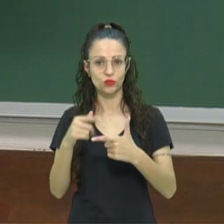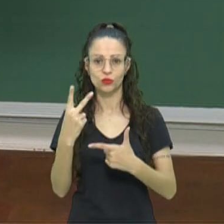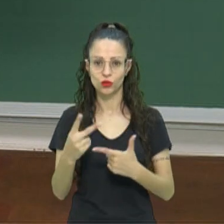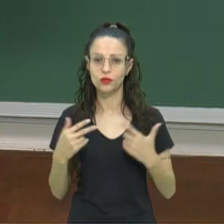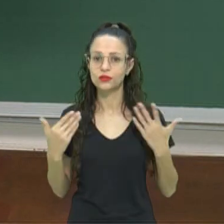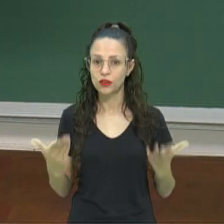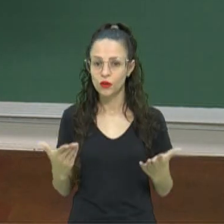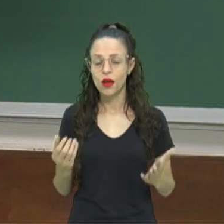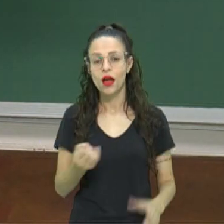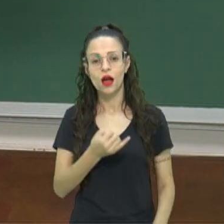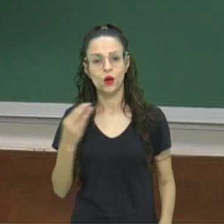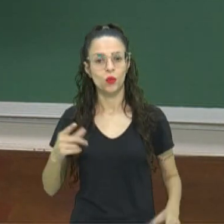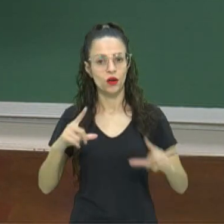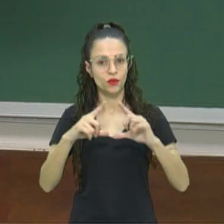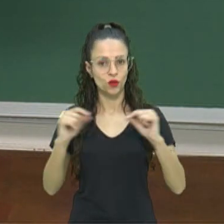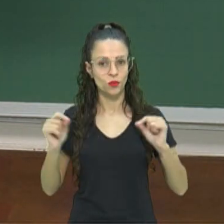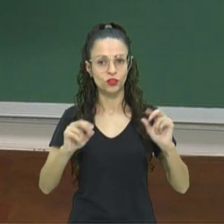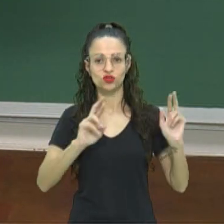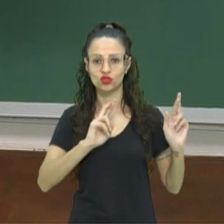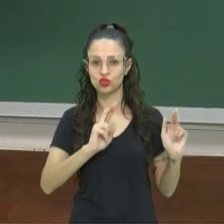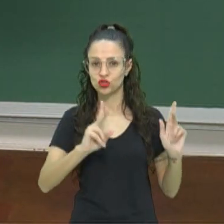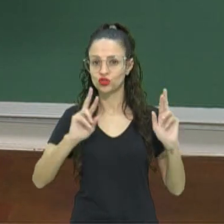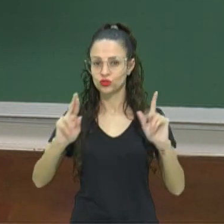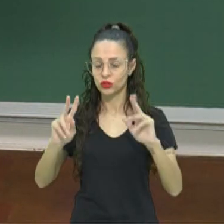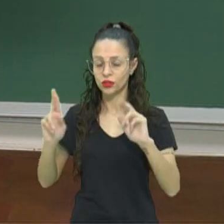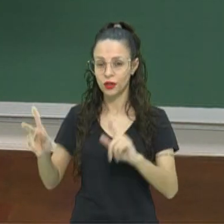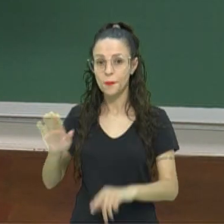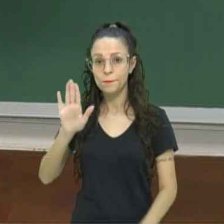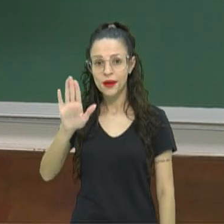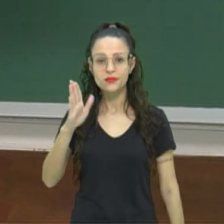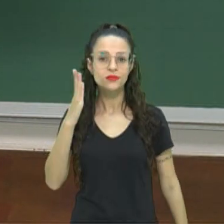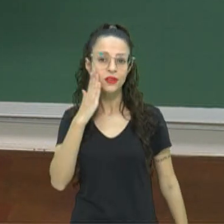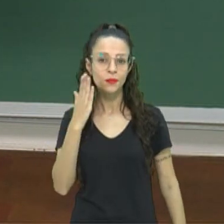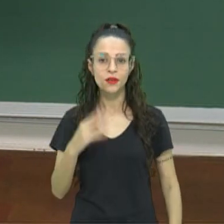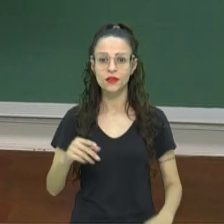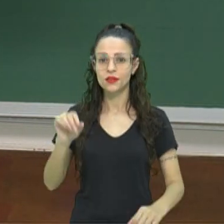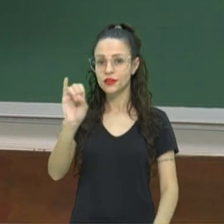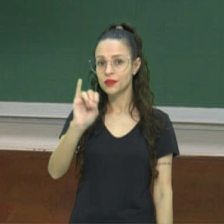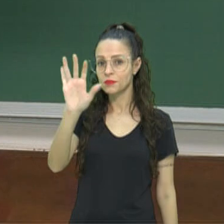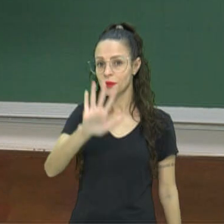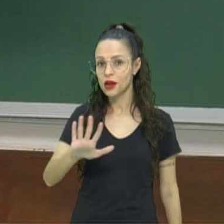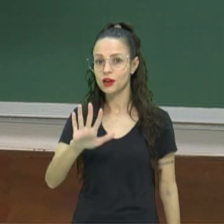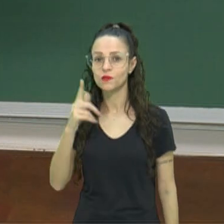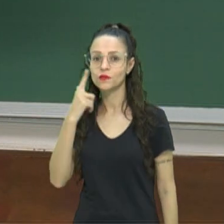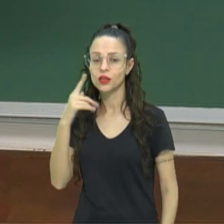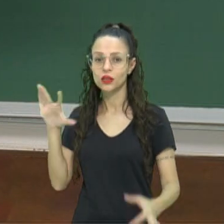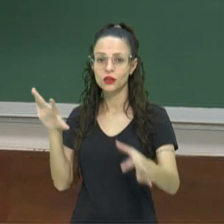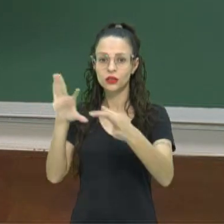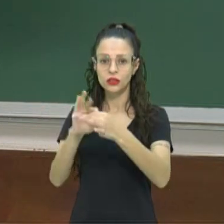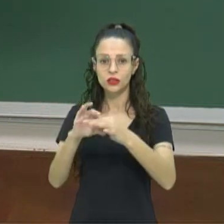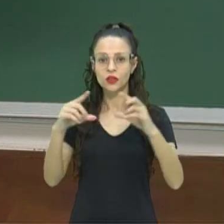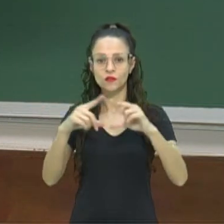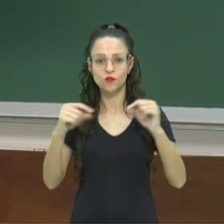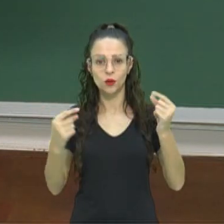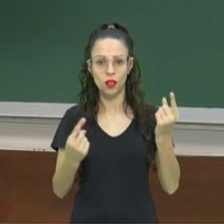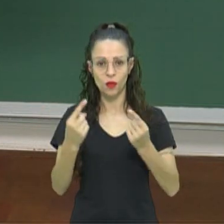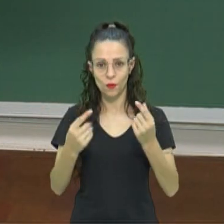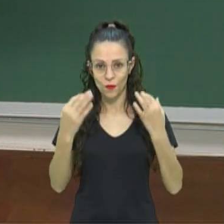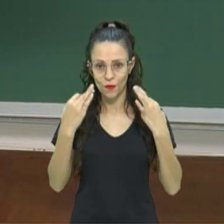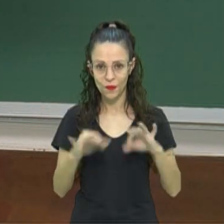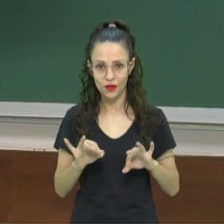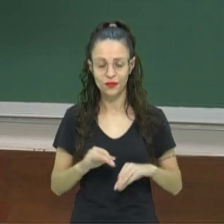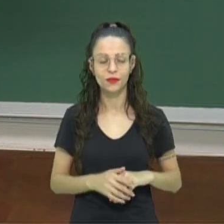Então, algumas fórmulas são diferentes. Mas se você tem a figura, é só pegar a fórmula e aplicar,